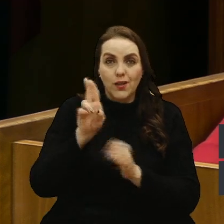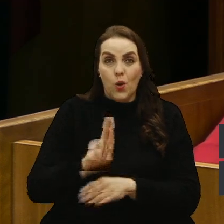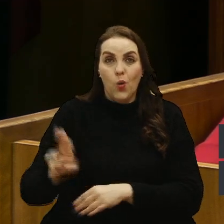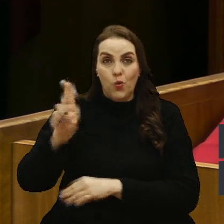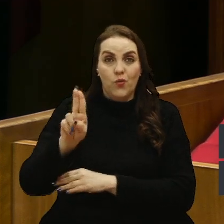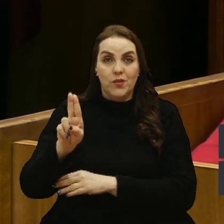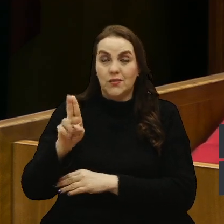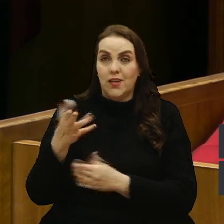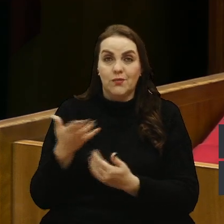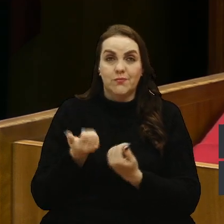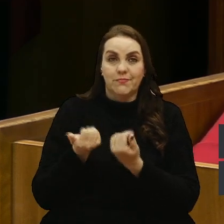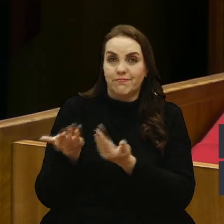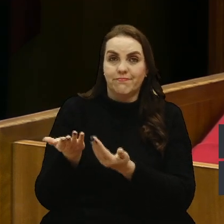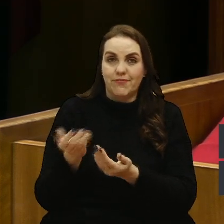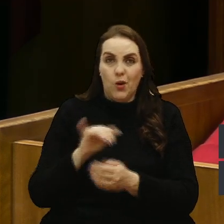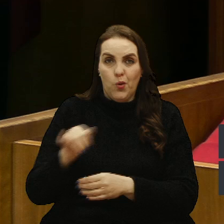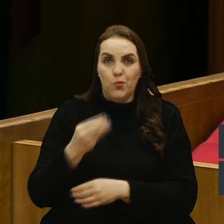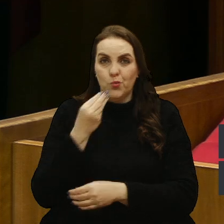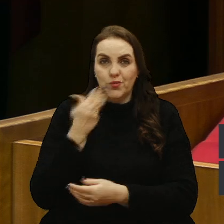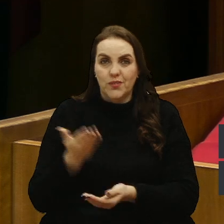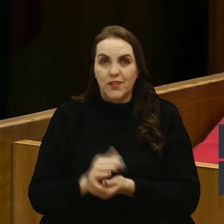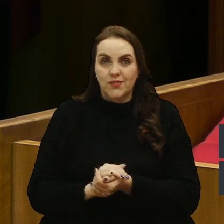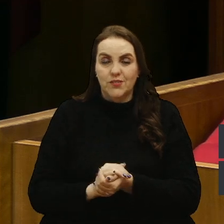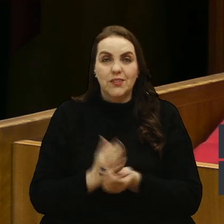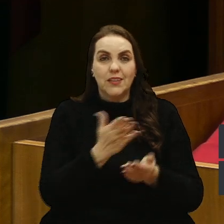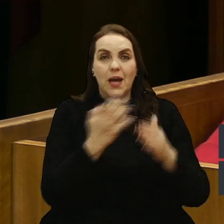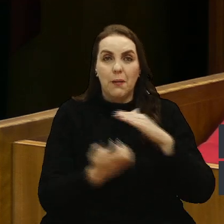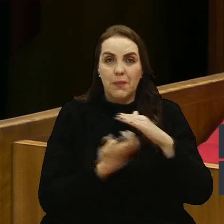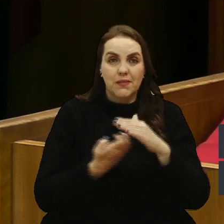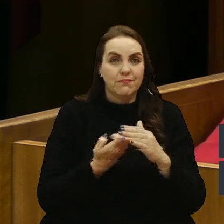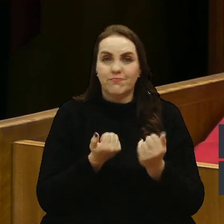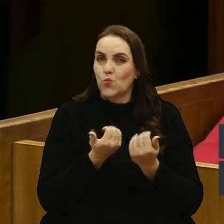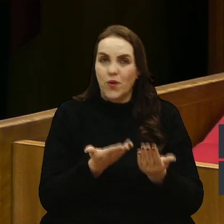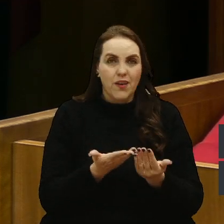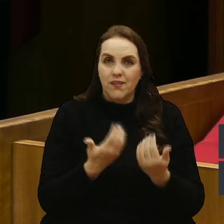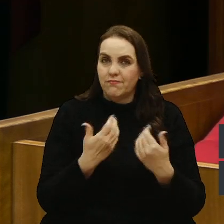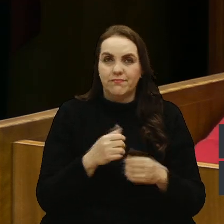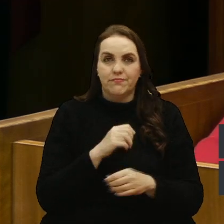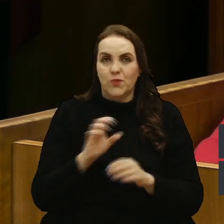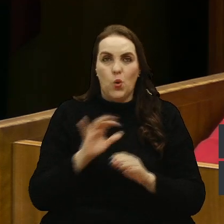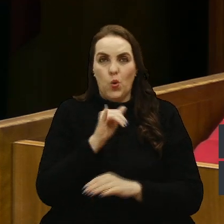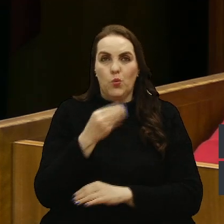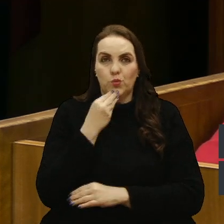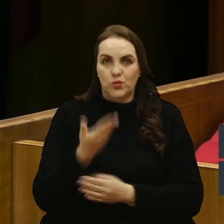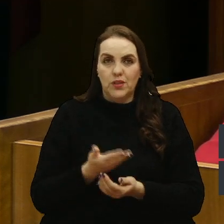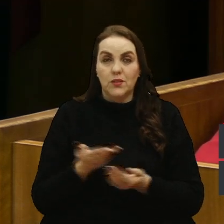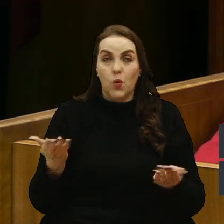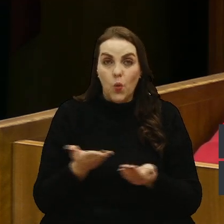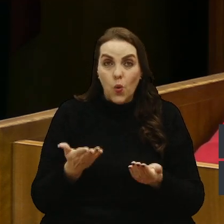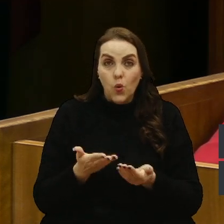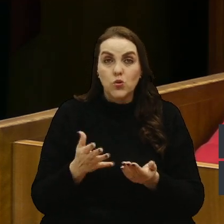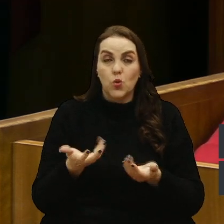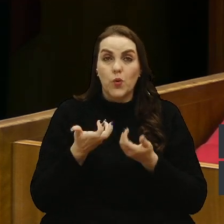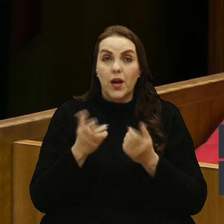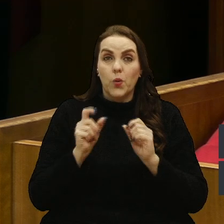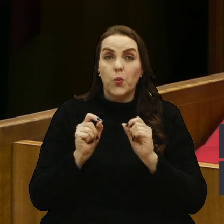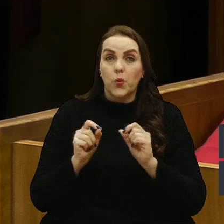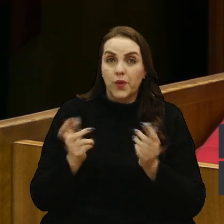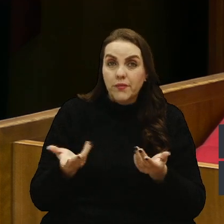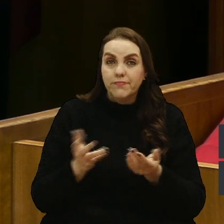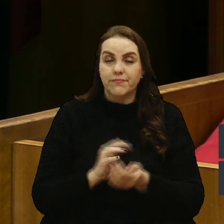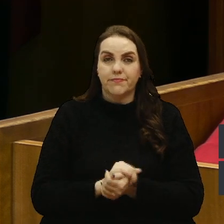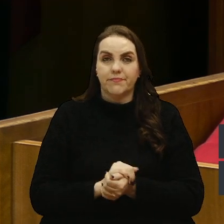quer dar oportunidade. Chegar numa empresa não quer dar oportunidade. Então hoje, o que eu quero,